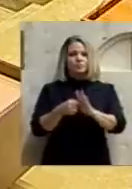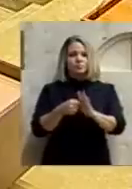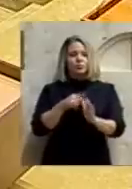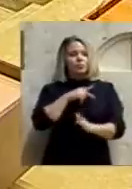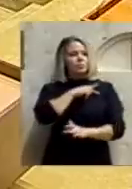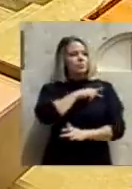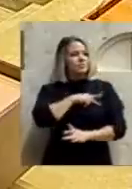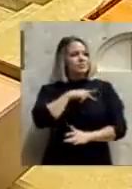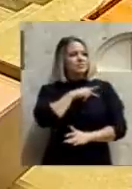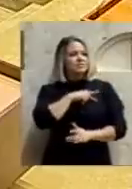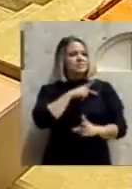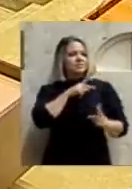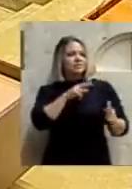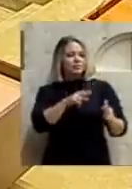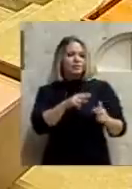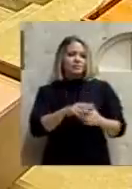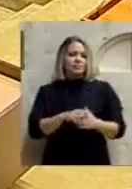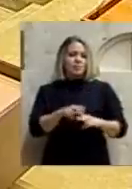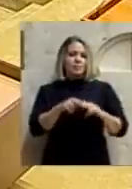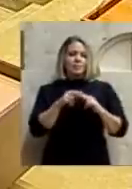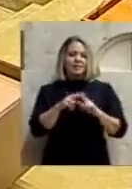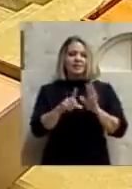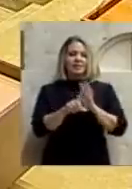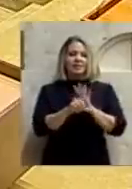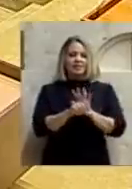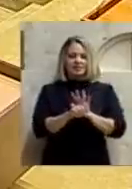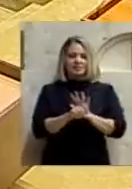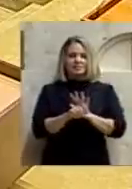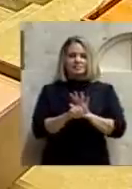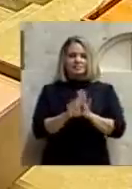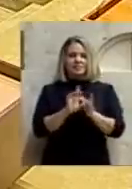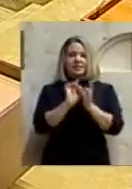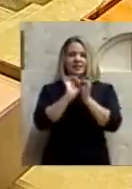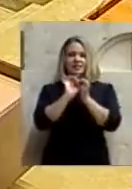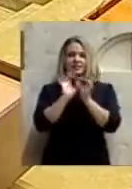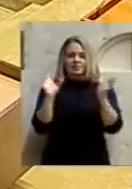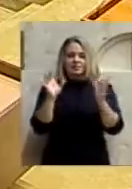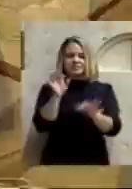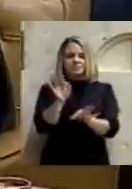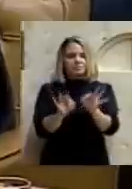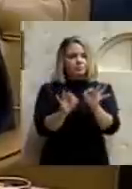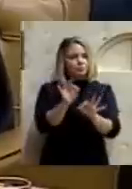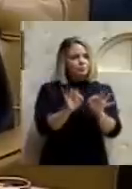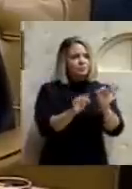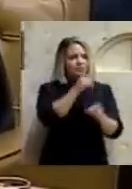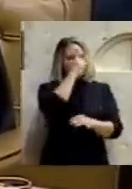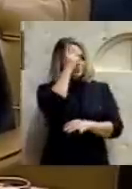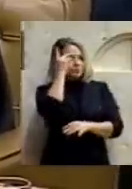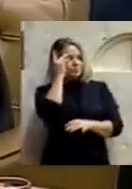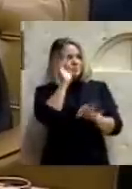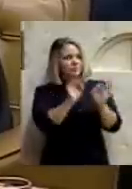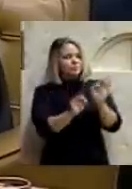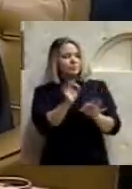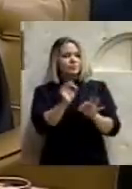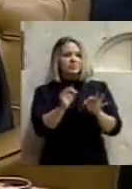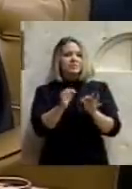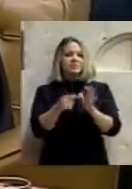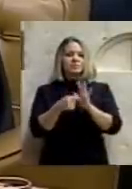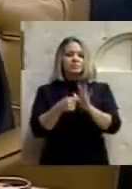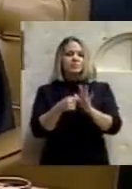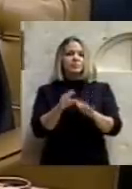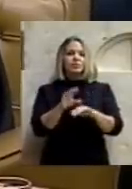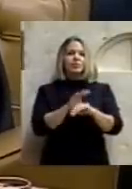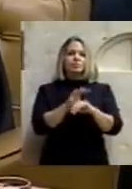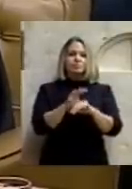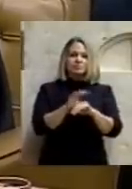poética, sublime, por Piero Calamandrei. A independência dos juízes, isto é, aquele princípio institucional pelo qual, no